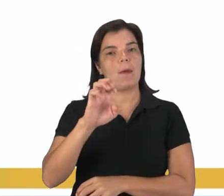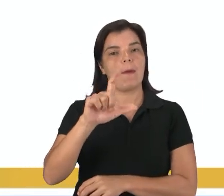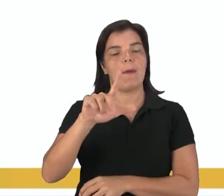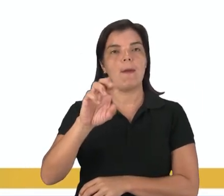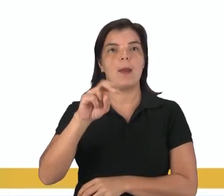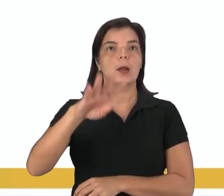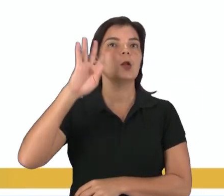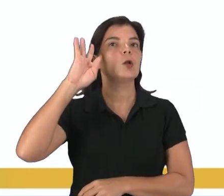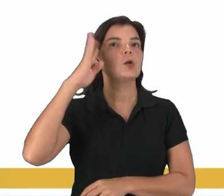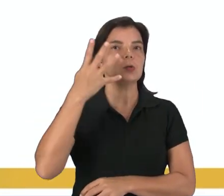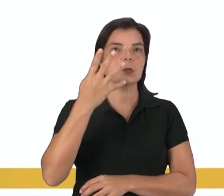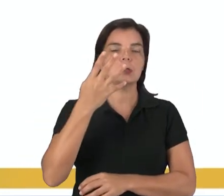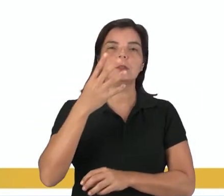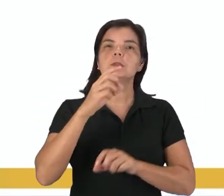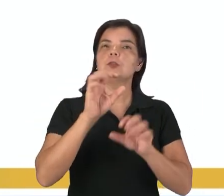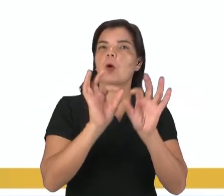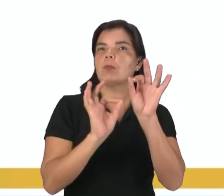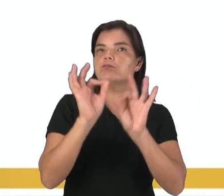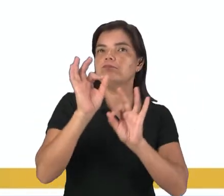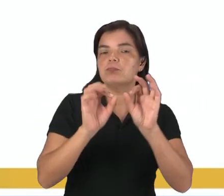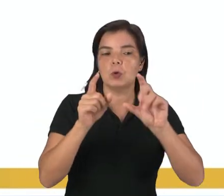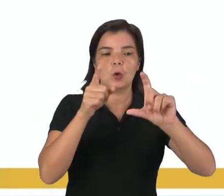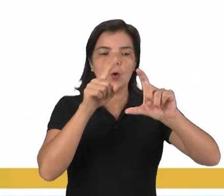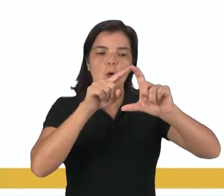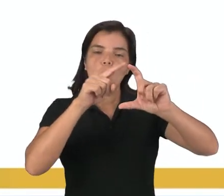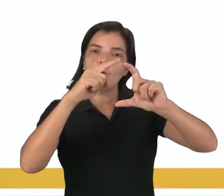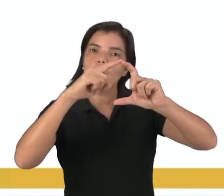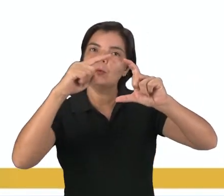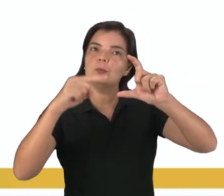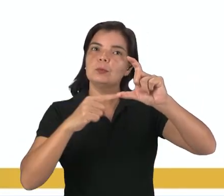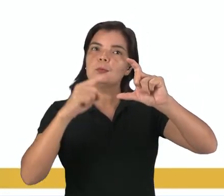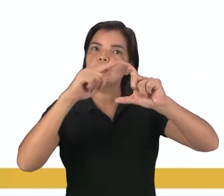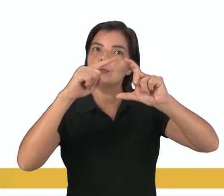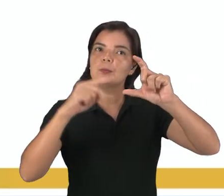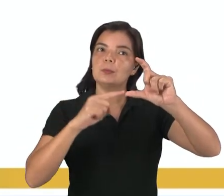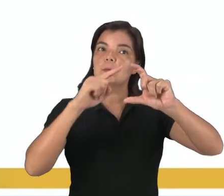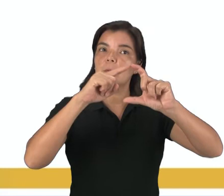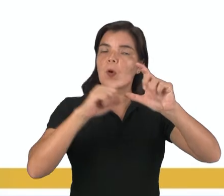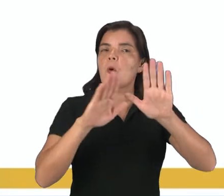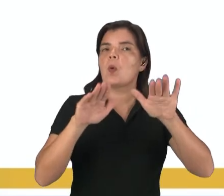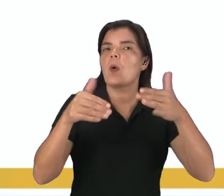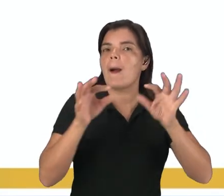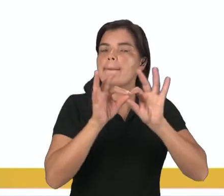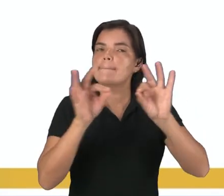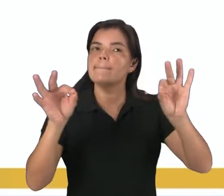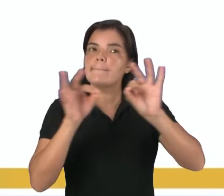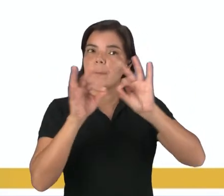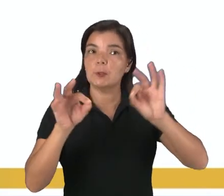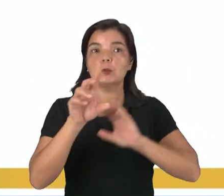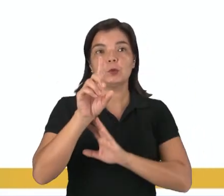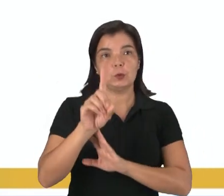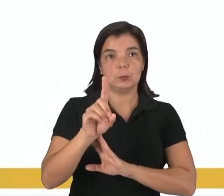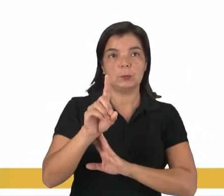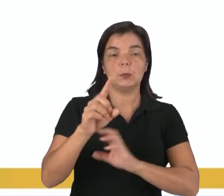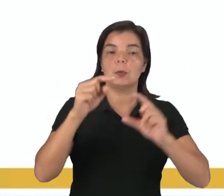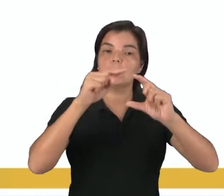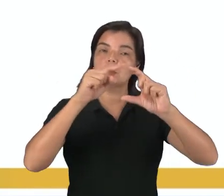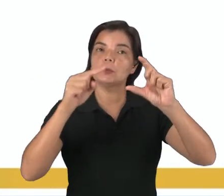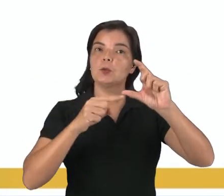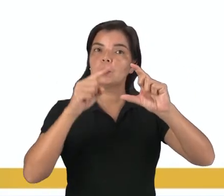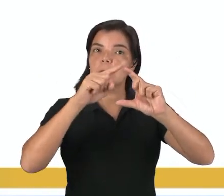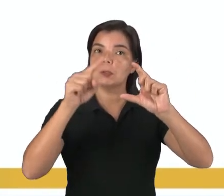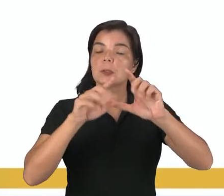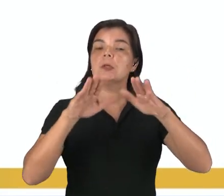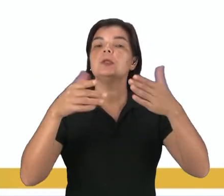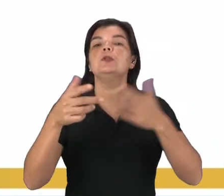Helena decidiu moldá-lo na forma de uma circunferência Então qual seria a medida do diâmetro